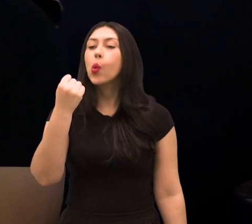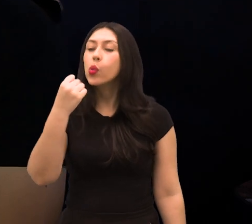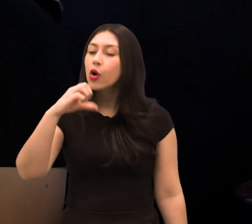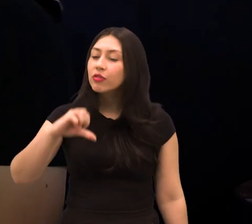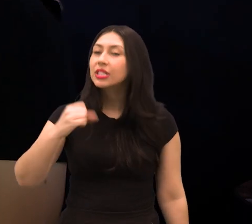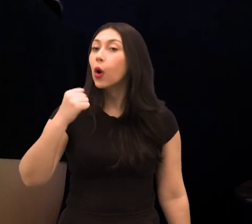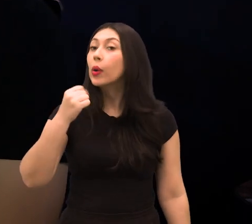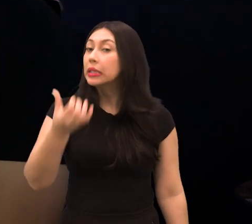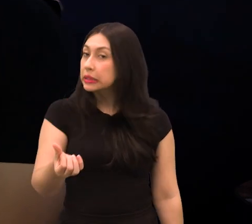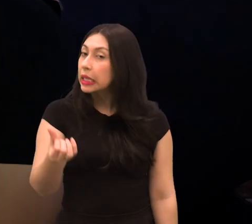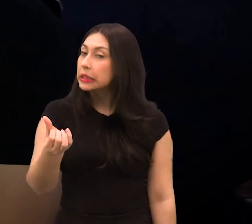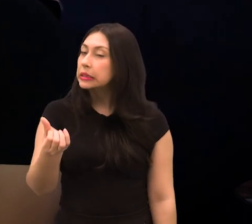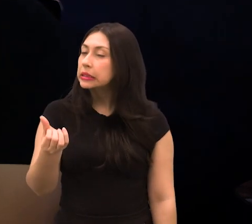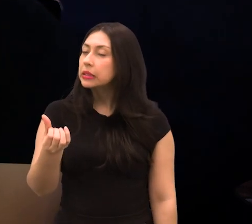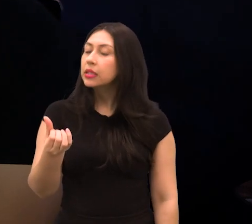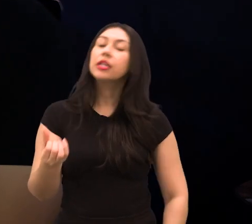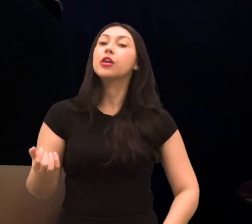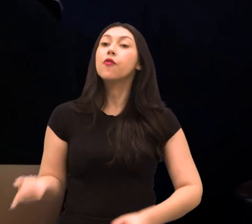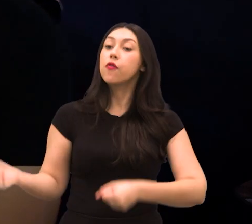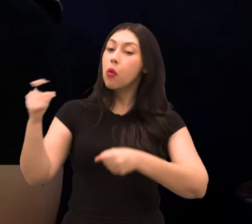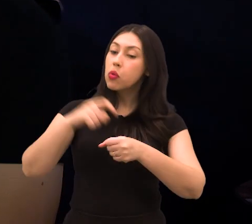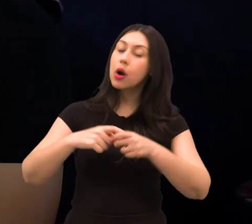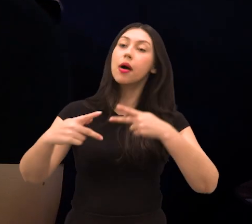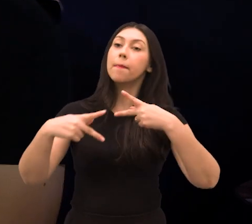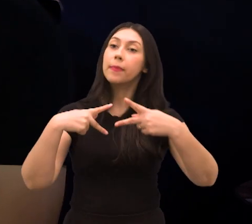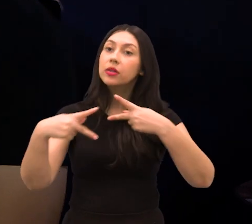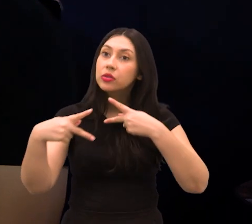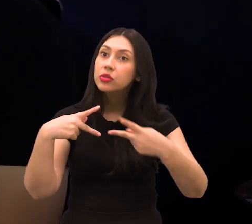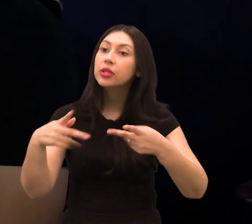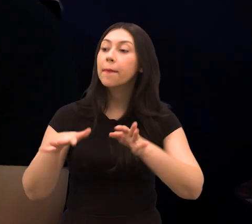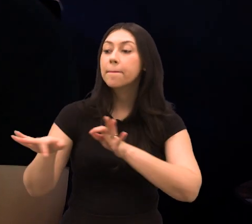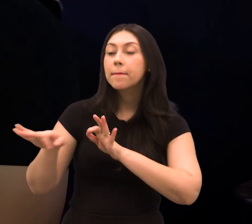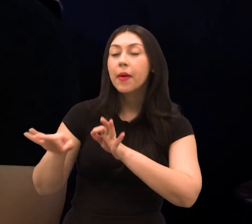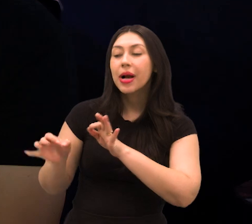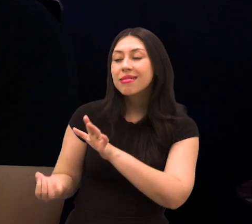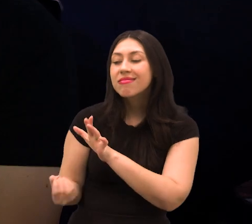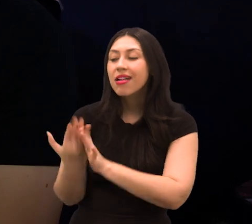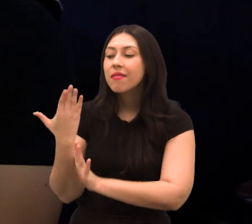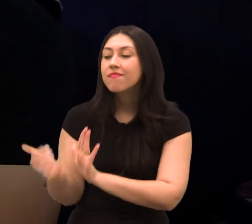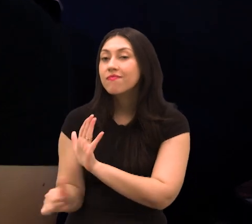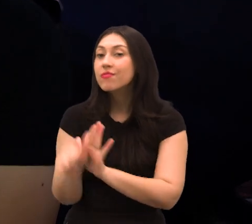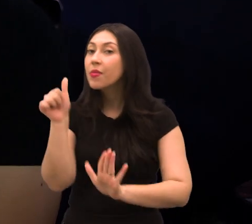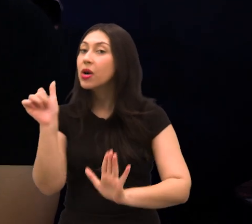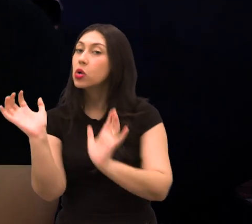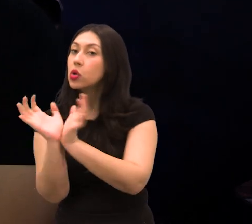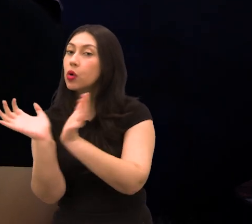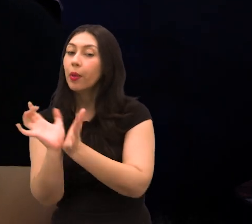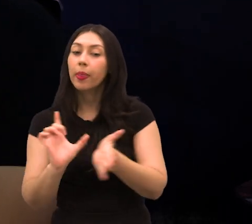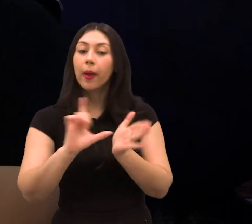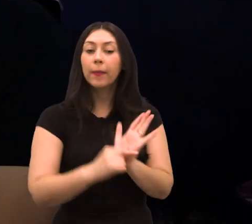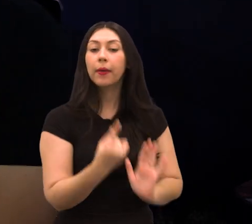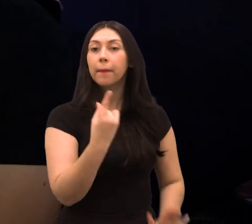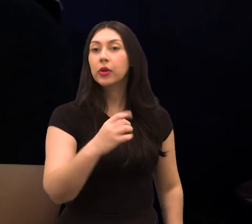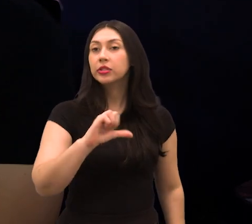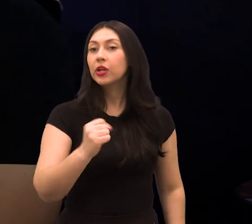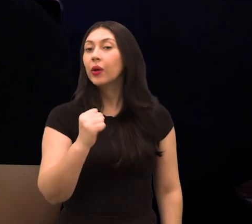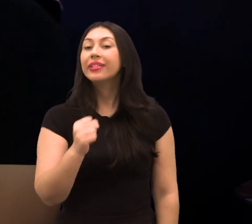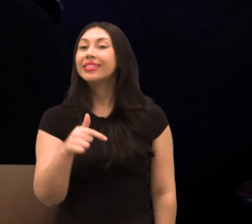2 anos lá. Aí final de 86 eu voltei, eu montei a primeira banda, aí a segunda banda foi 87